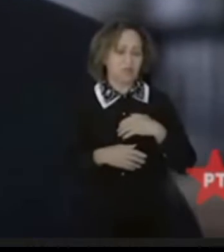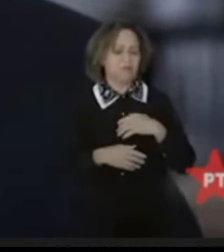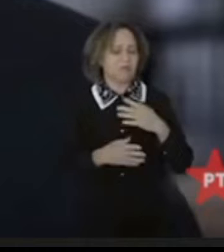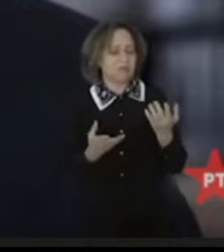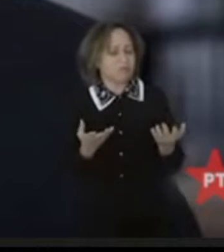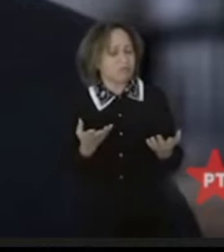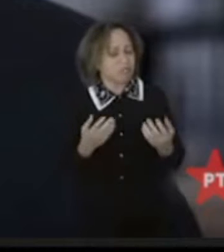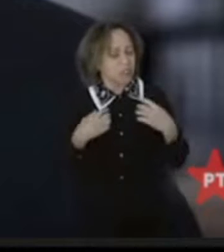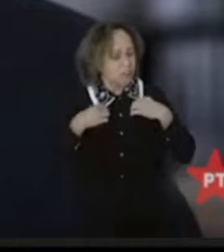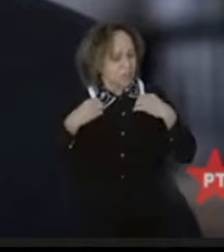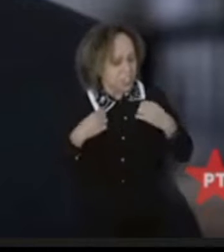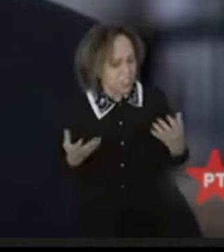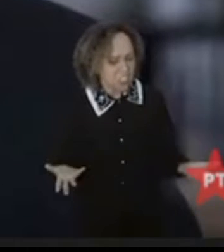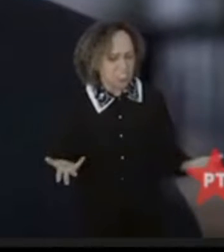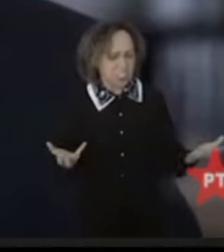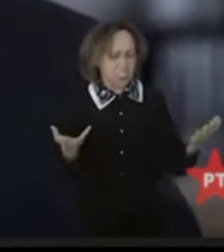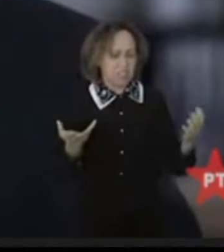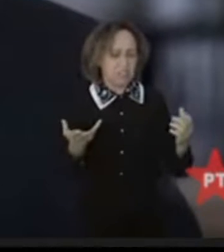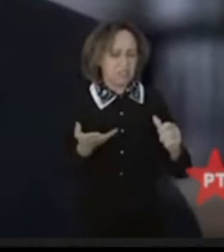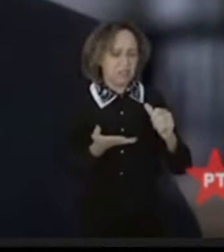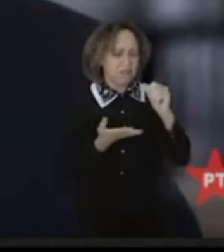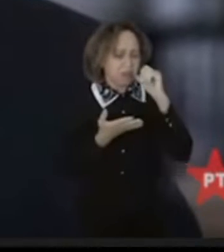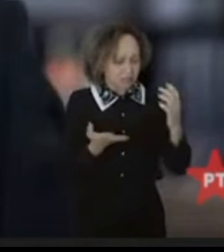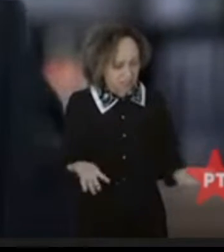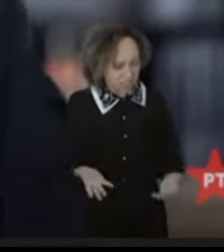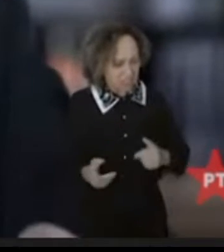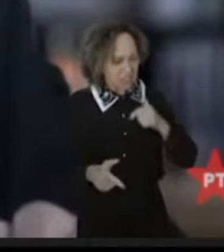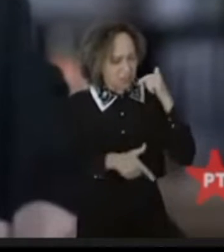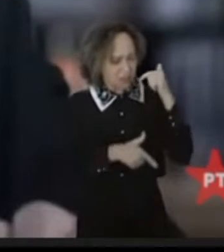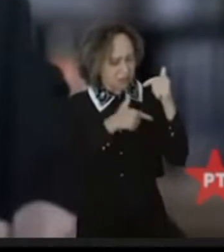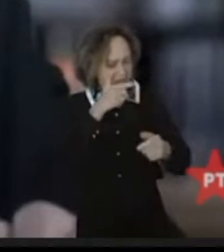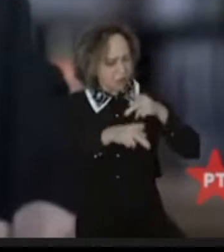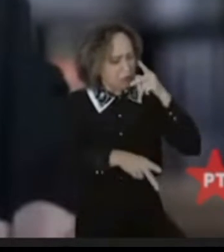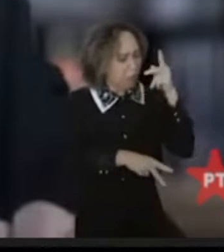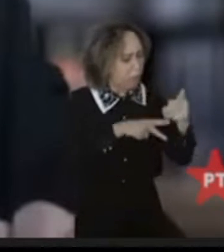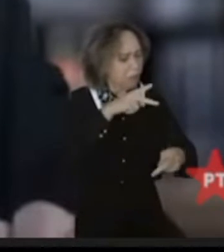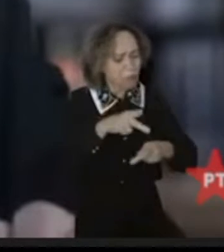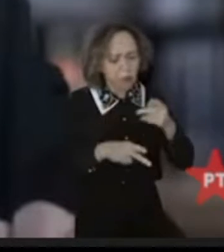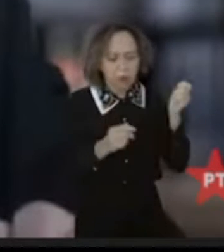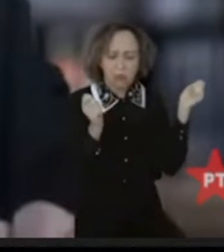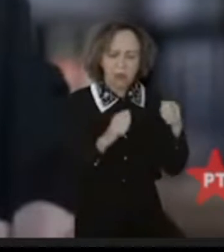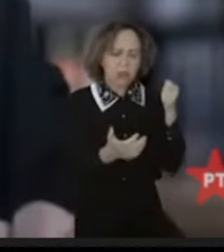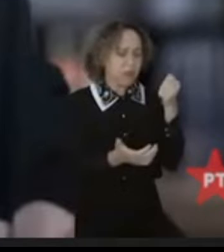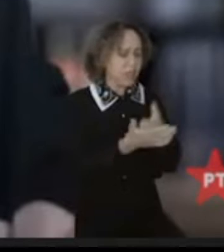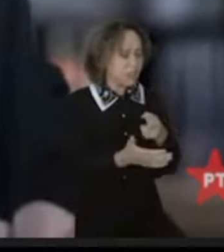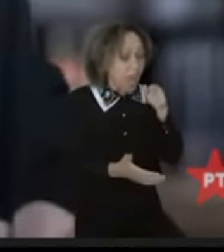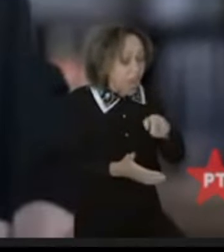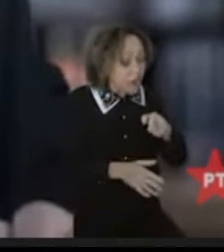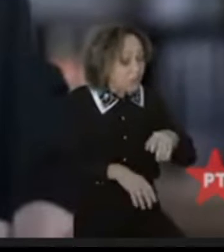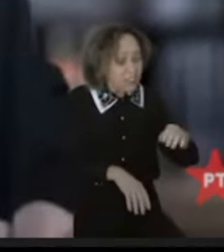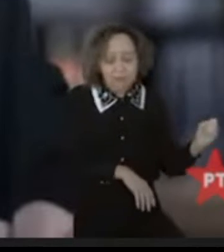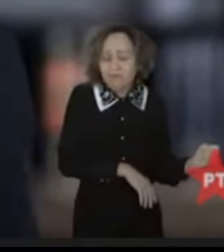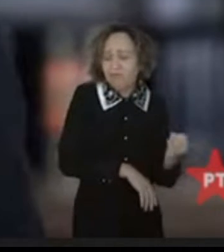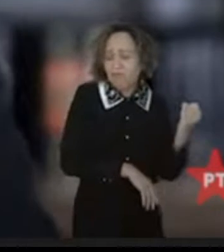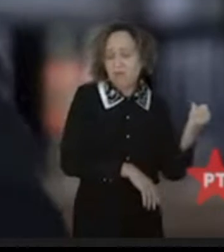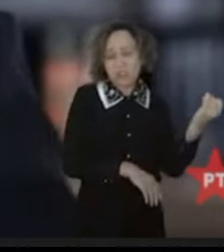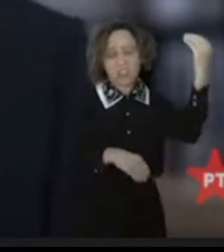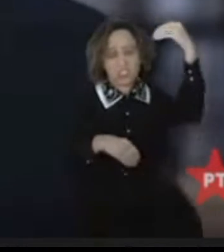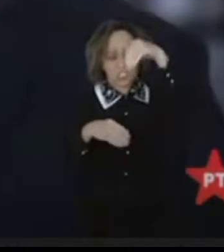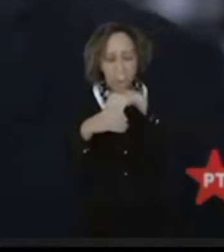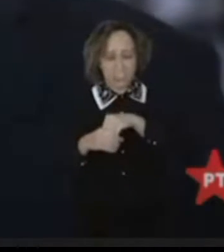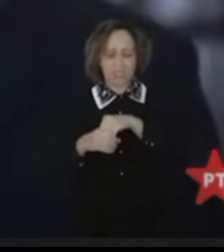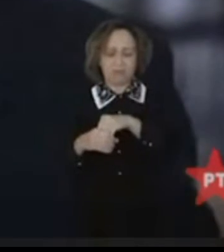Na hora que o povo estiver podendo comprar as coisas, ele vai ser a coisa mais importante no mercado. Aliás, o mercado não